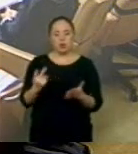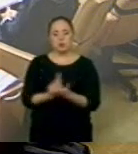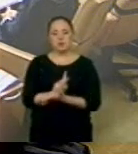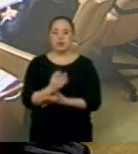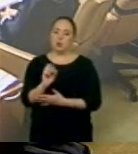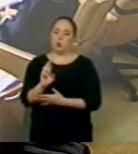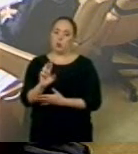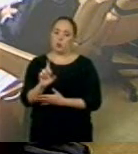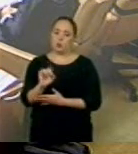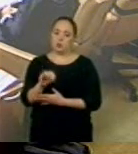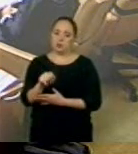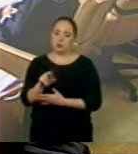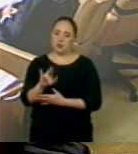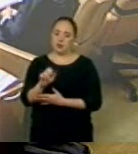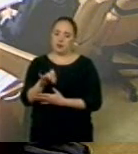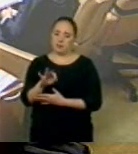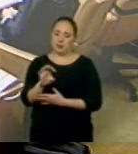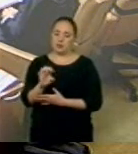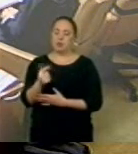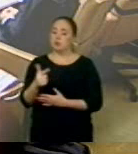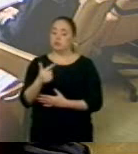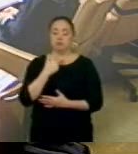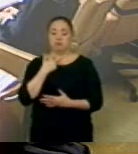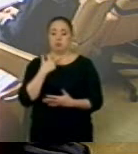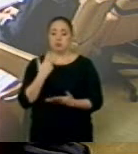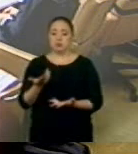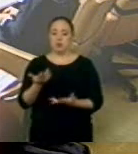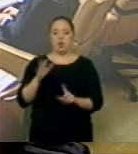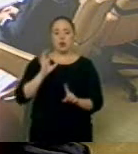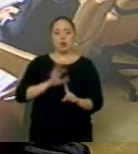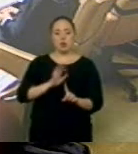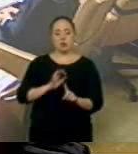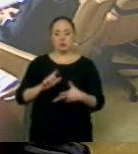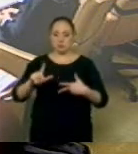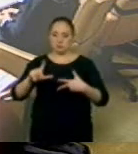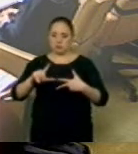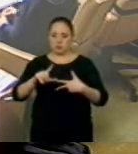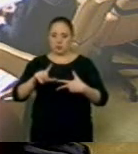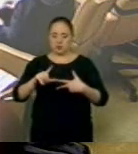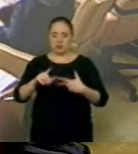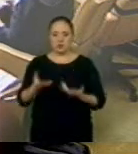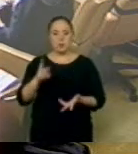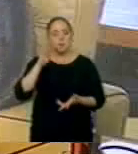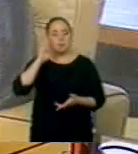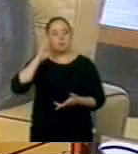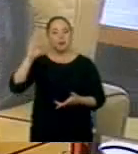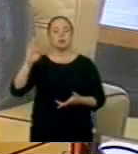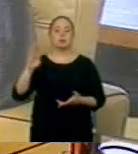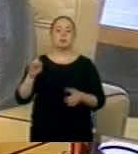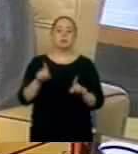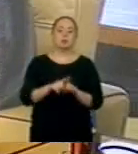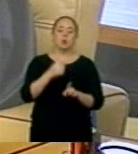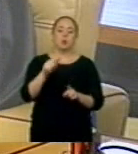ordinariamente, sem qualquer interferência do Poder Legislativo, inclusive quanto à execução das demais